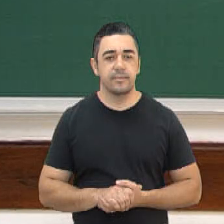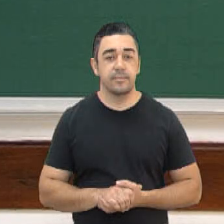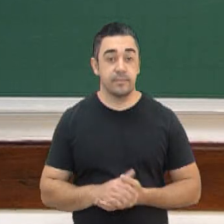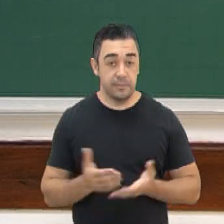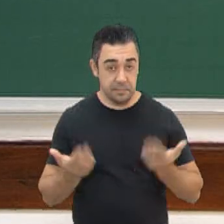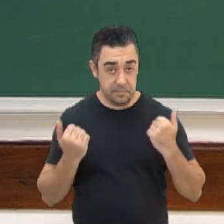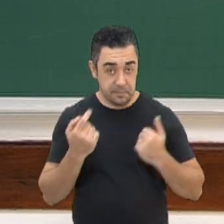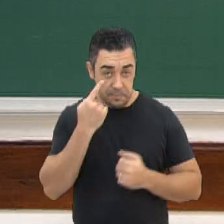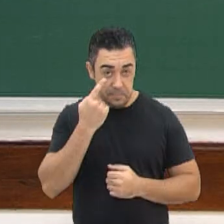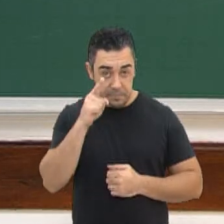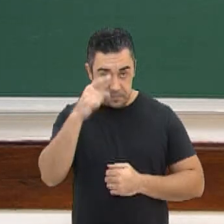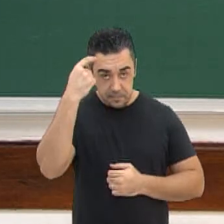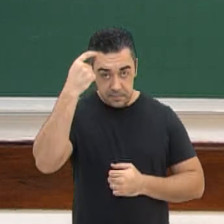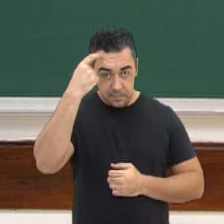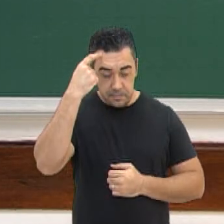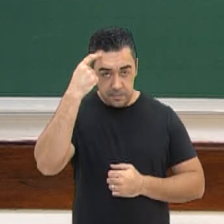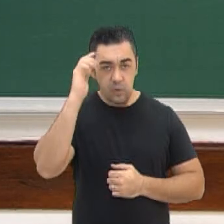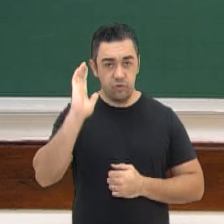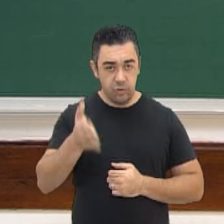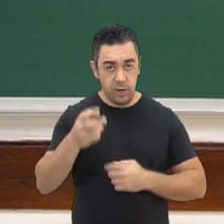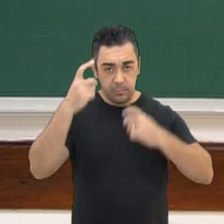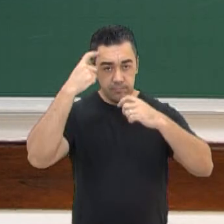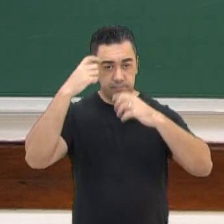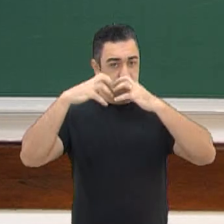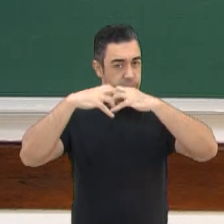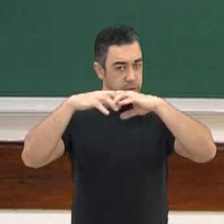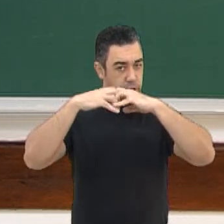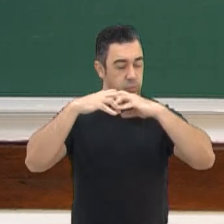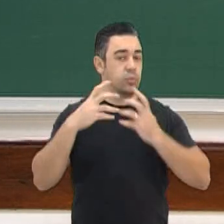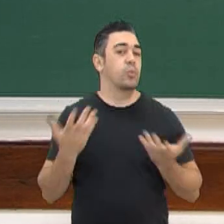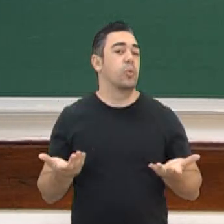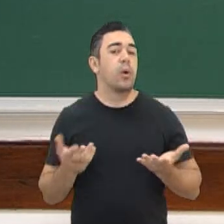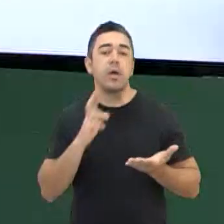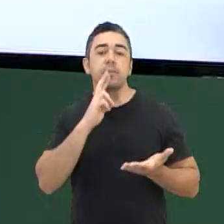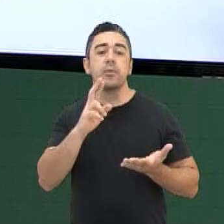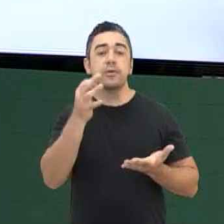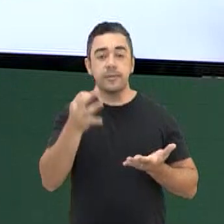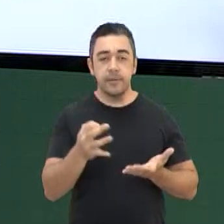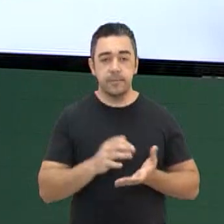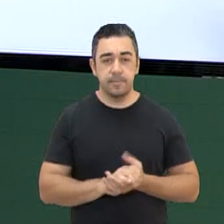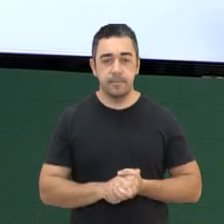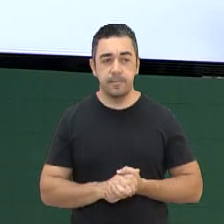Vamos lá. Pensaram? Refletiram? Vamos ver a resposta correta.